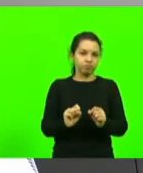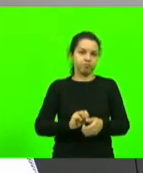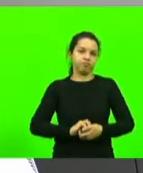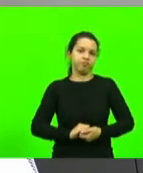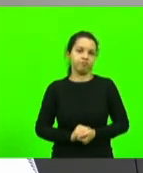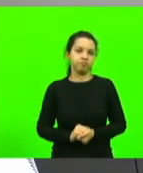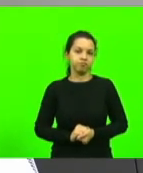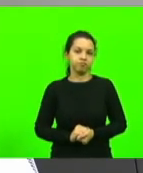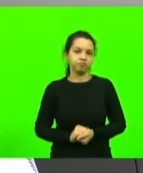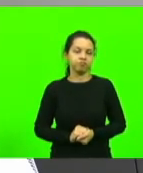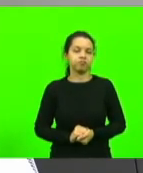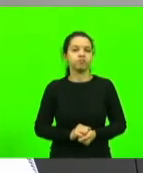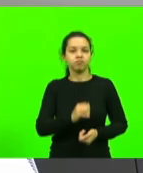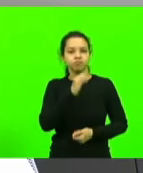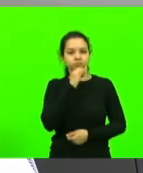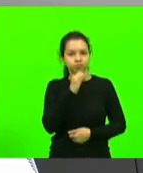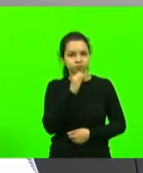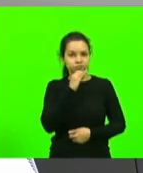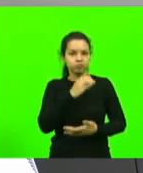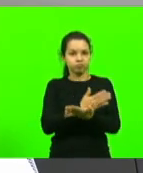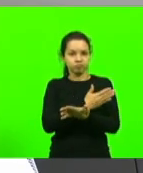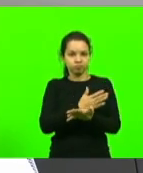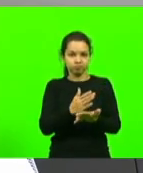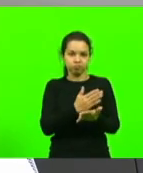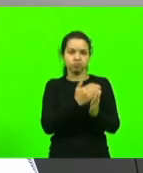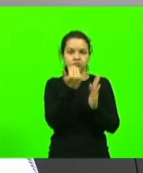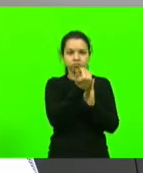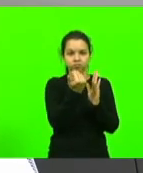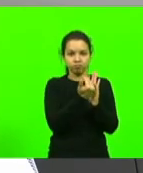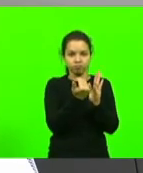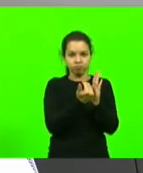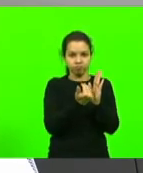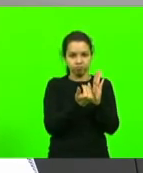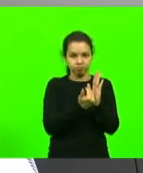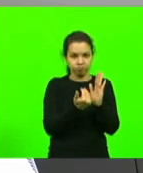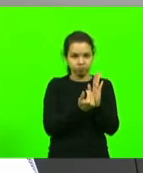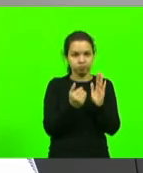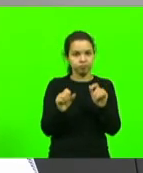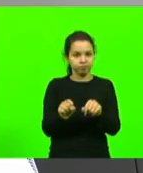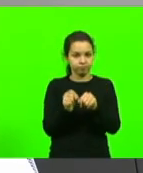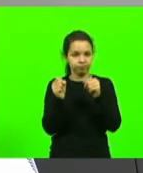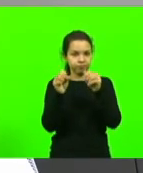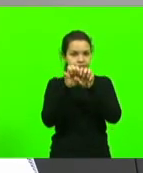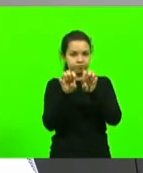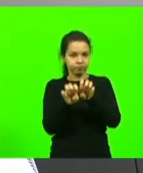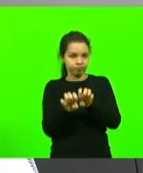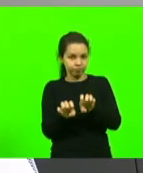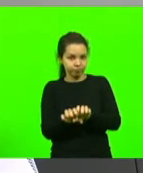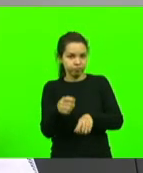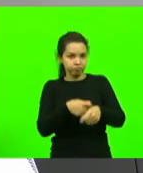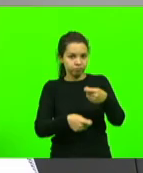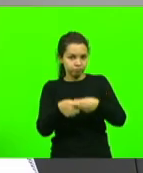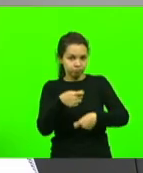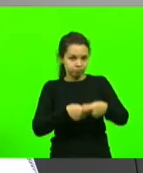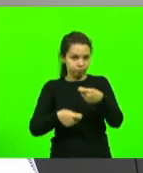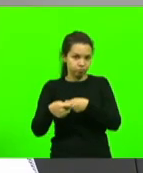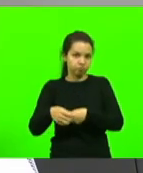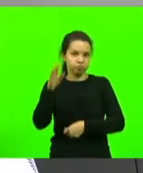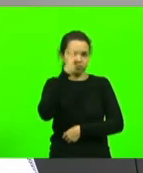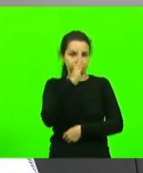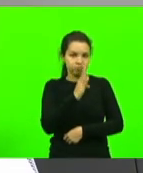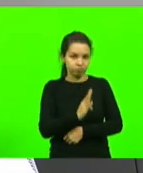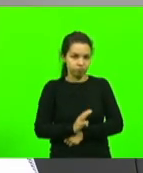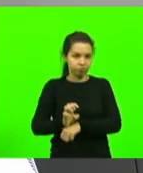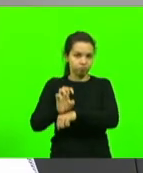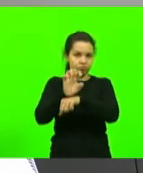que desconfiguram a estrutura da administração pública em âmbito federal estadual e municipal